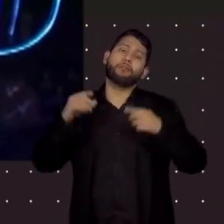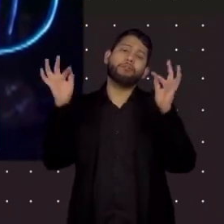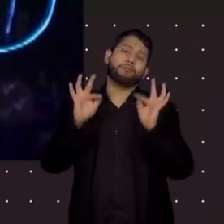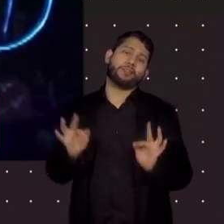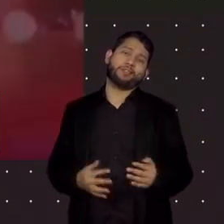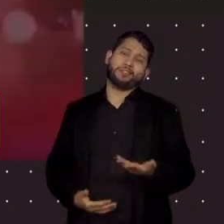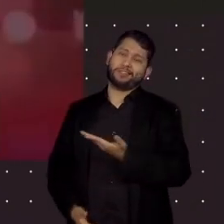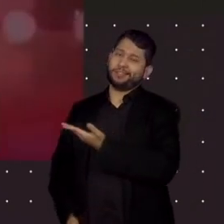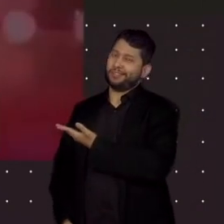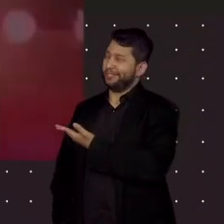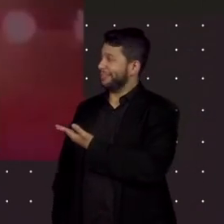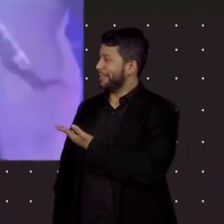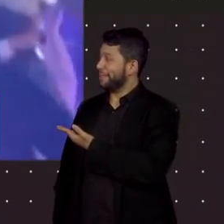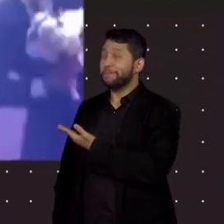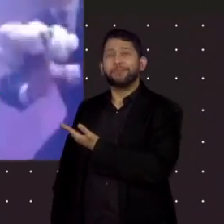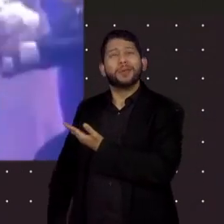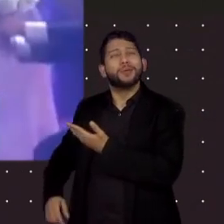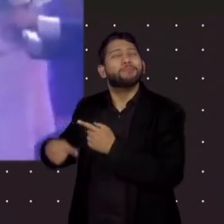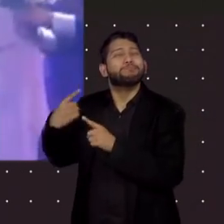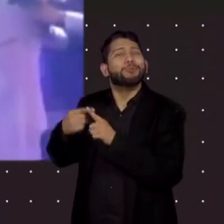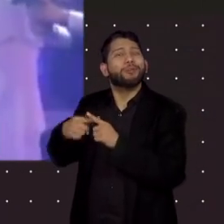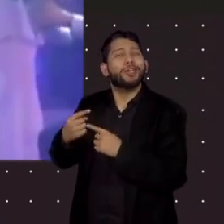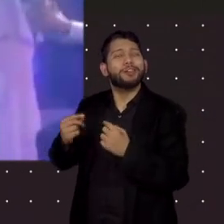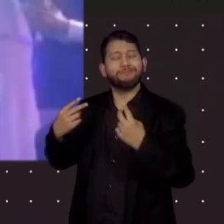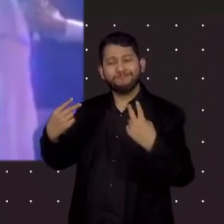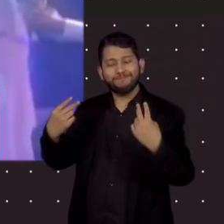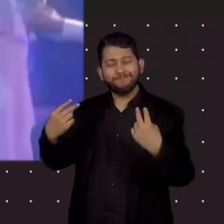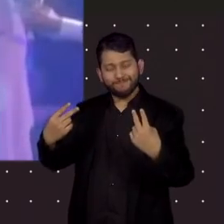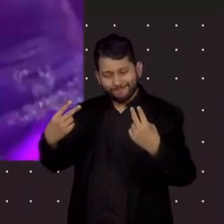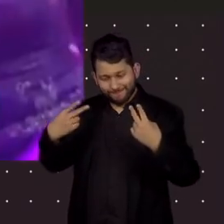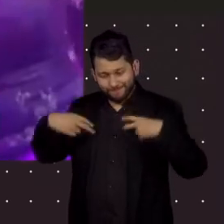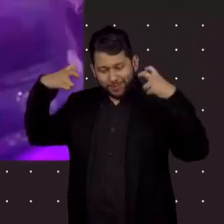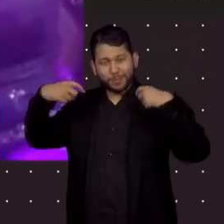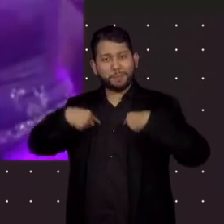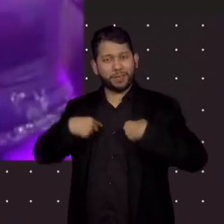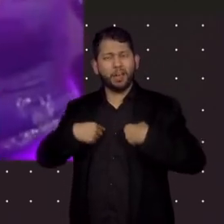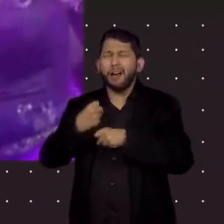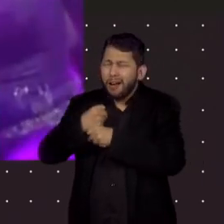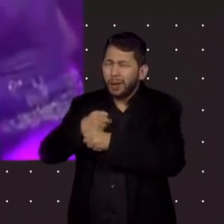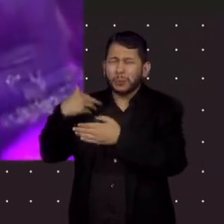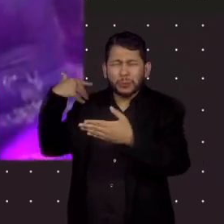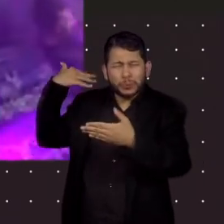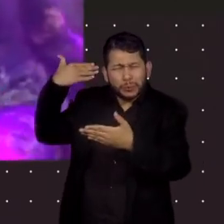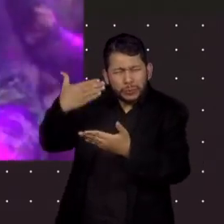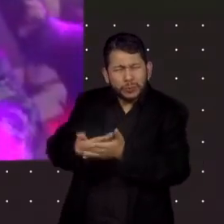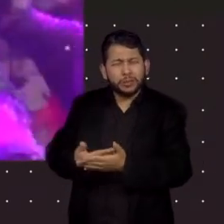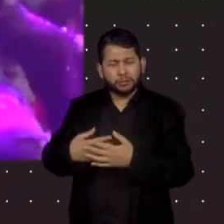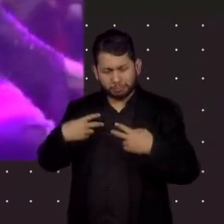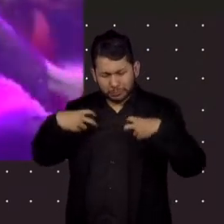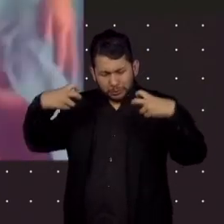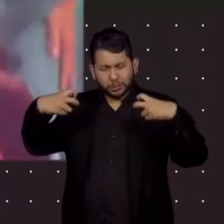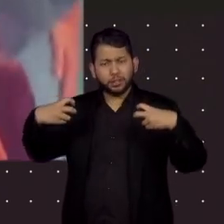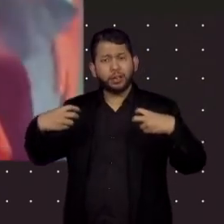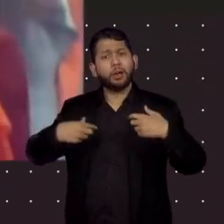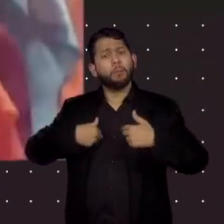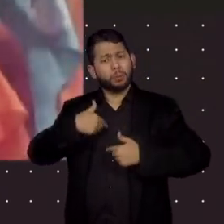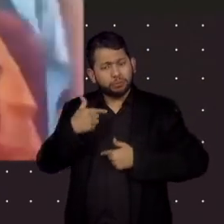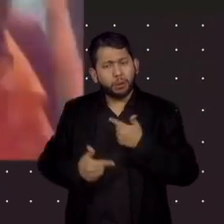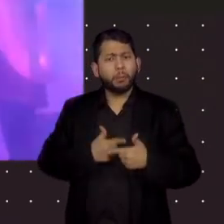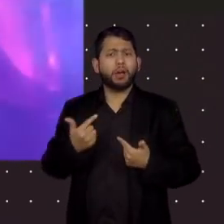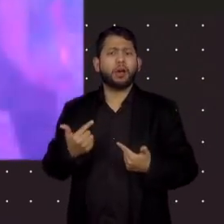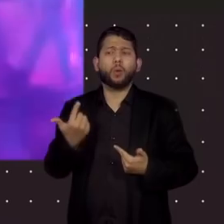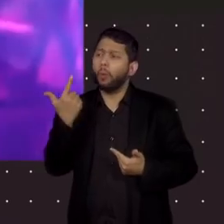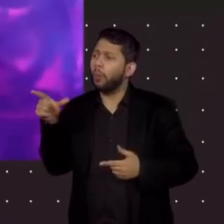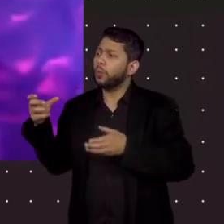musical. Porque ali eu fui constatar, depois de tantos anos, quanto o nosso trabalho, não só meu, mas de